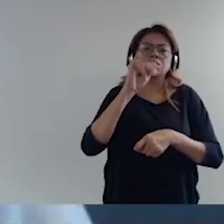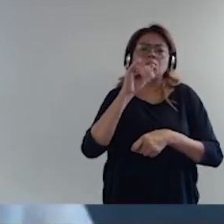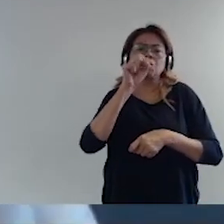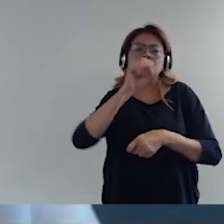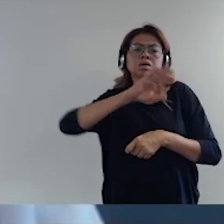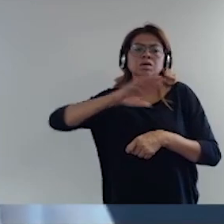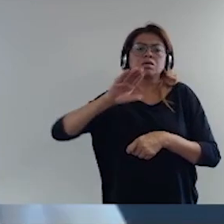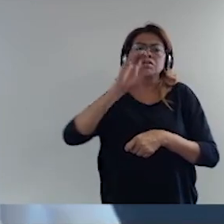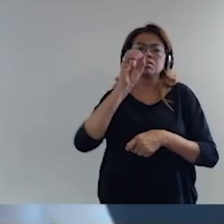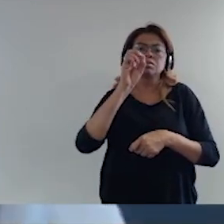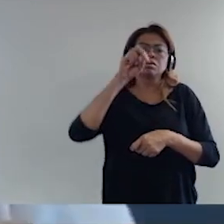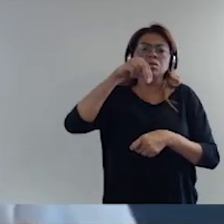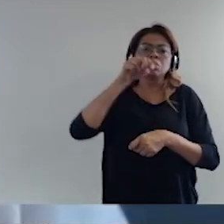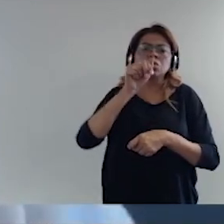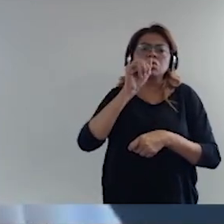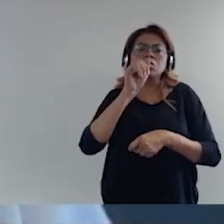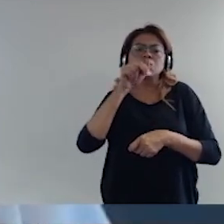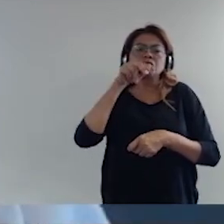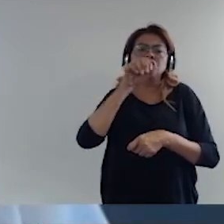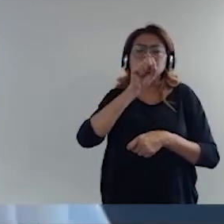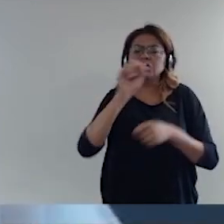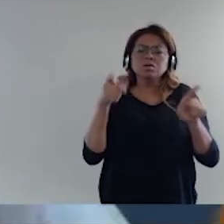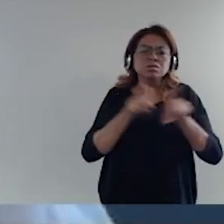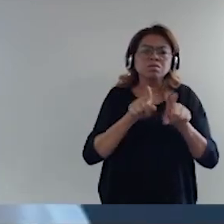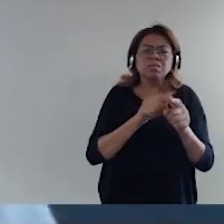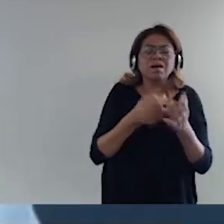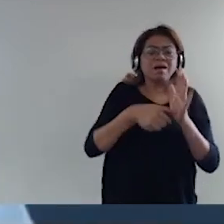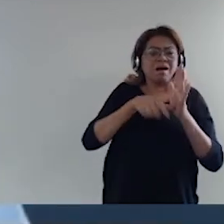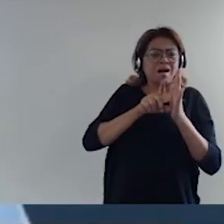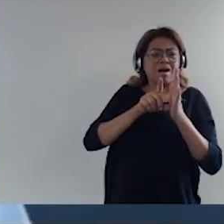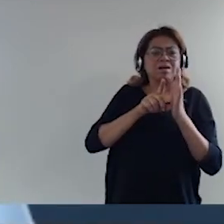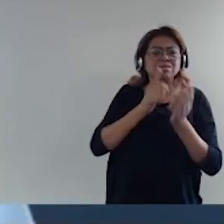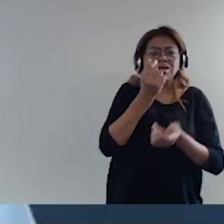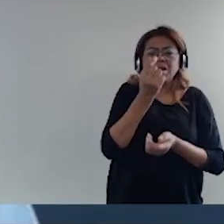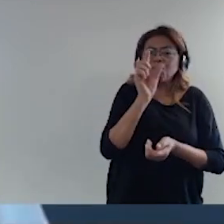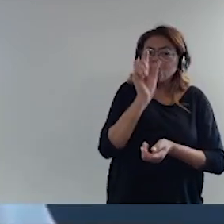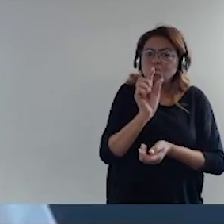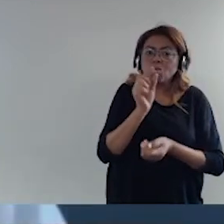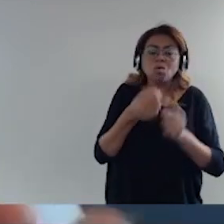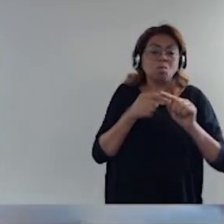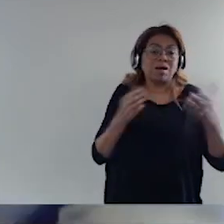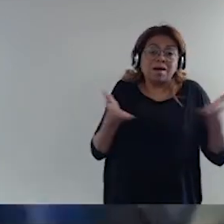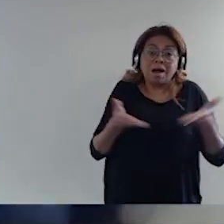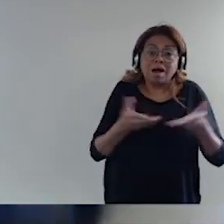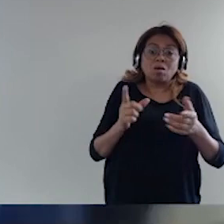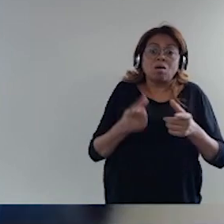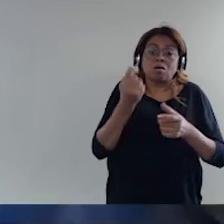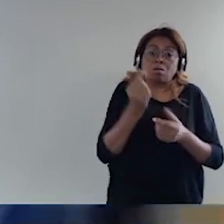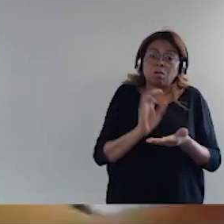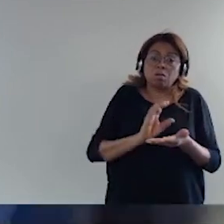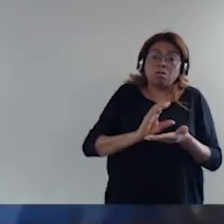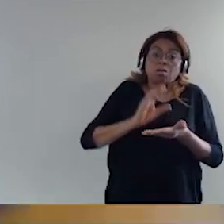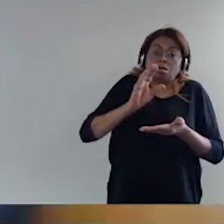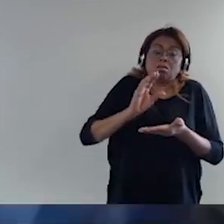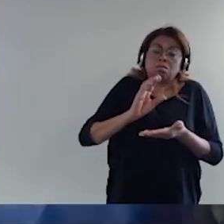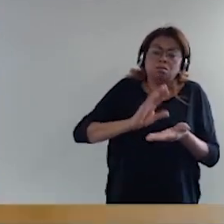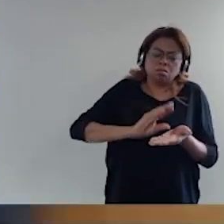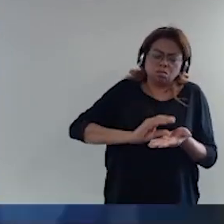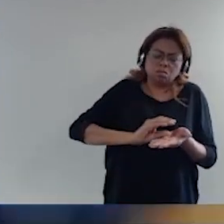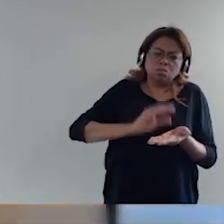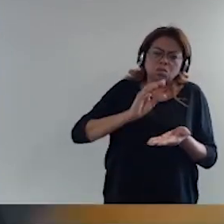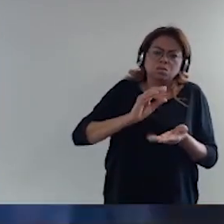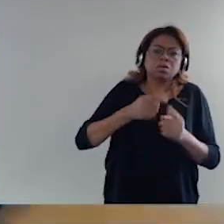tributinho de nada e hoje é quase igual ao ICMS, que é a Receita Básica dos Estados. E a União foi deixando de lado o imposto